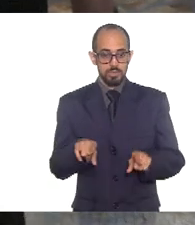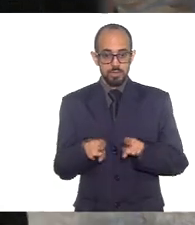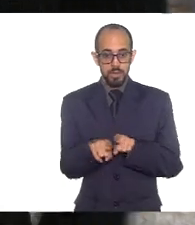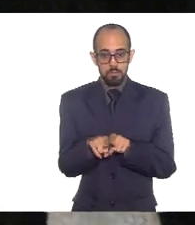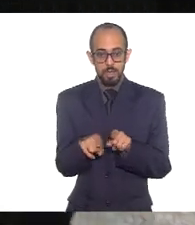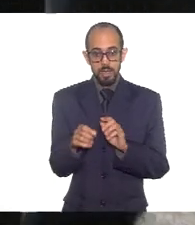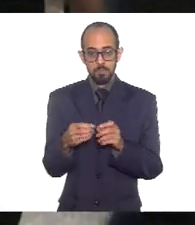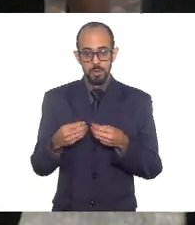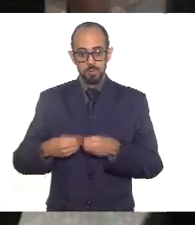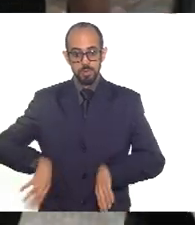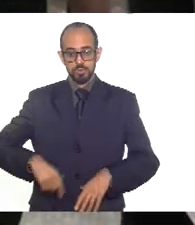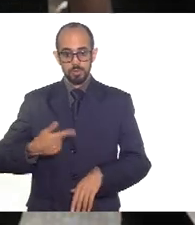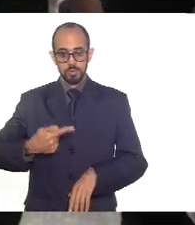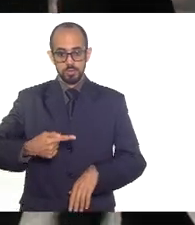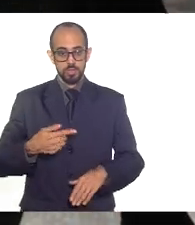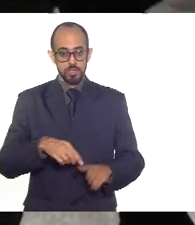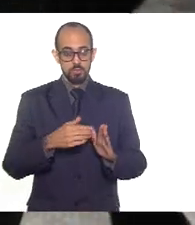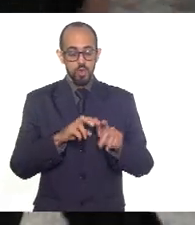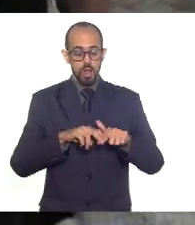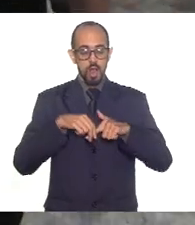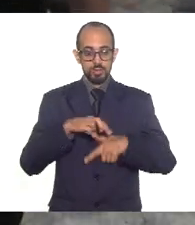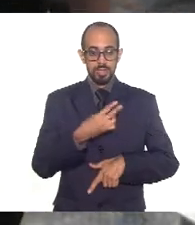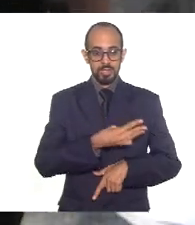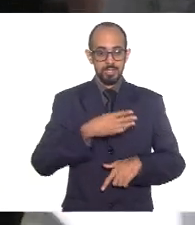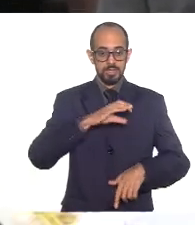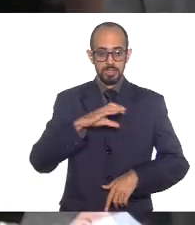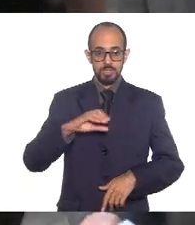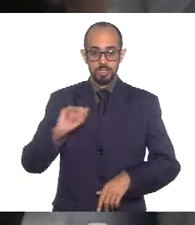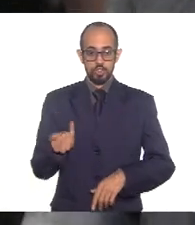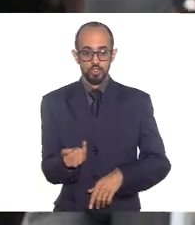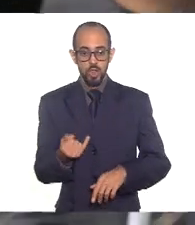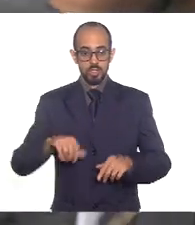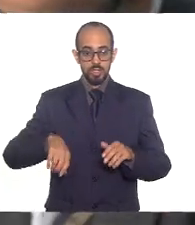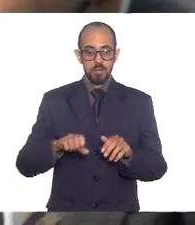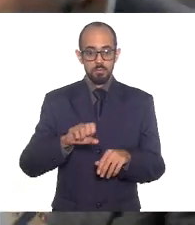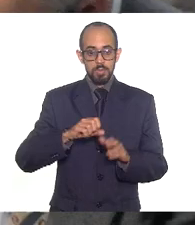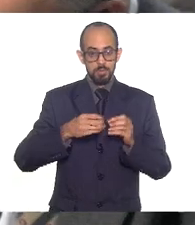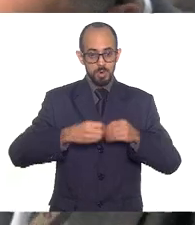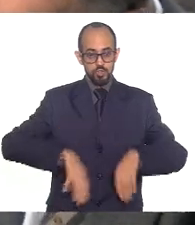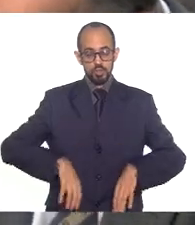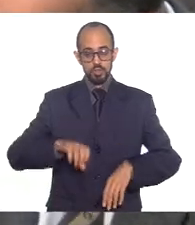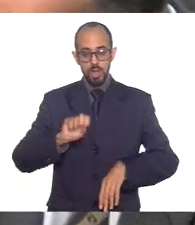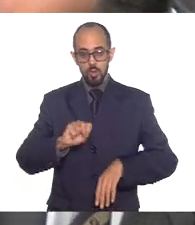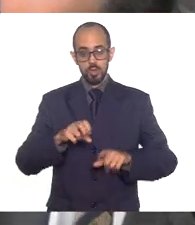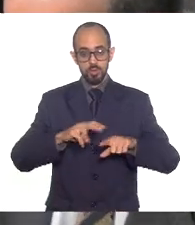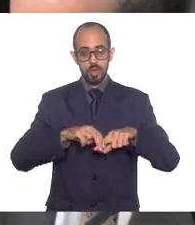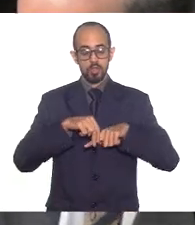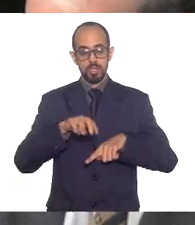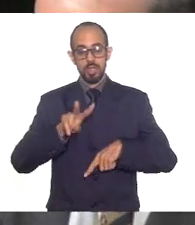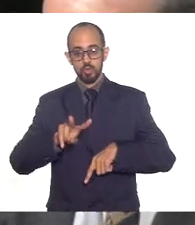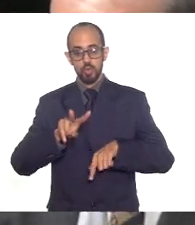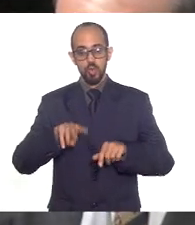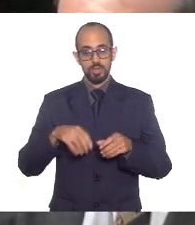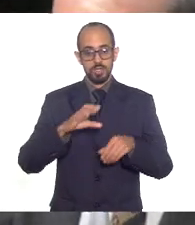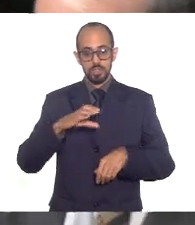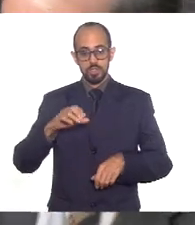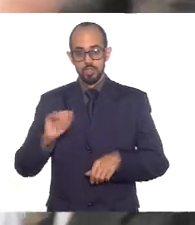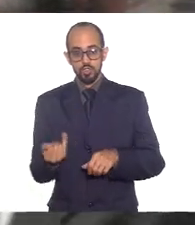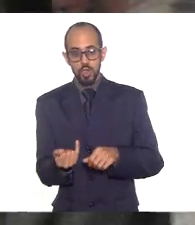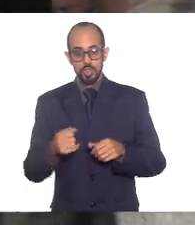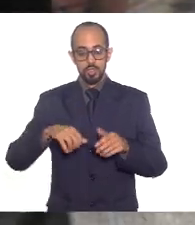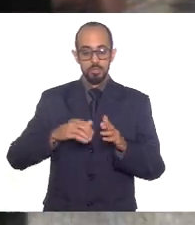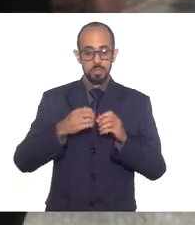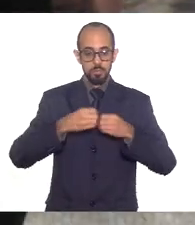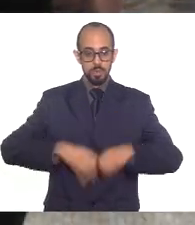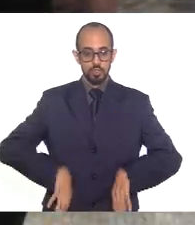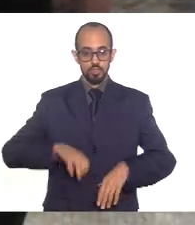habilidade o lamenta três a ccj pela presença de habilidade emenda oito pela Emenda dois da ccj pela prejudica habilidade de